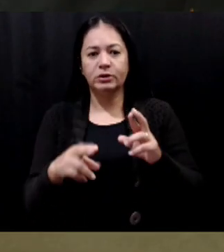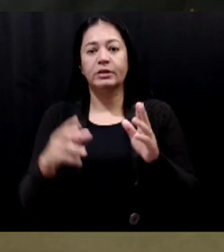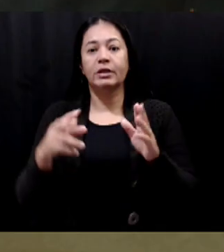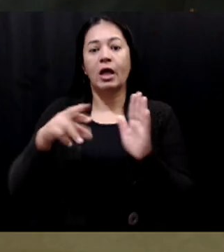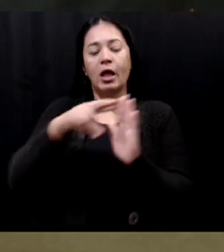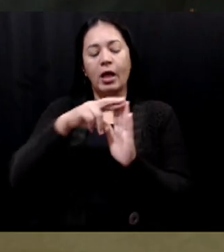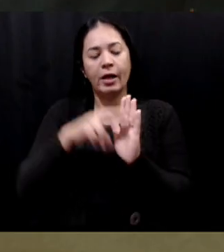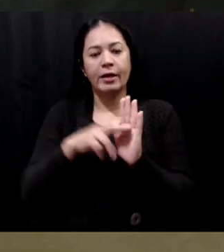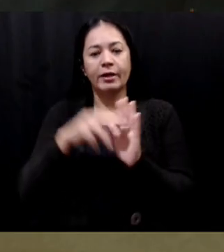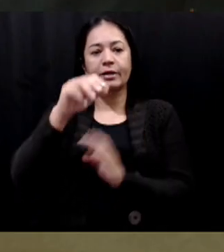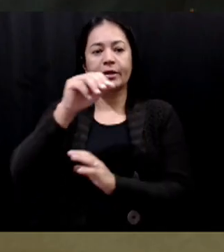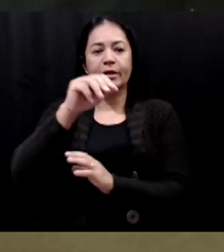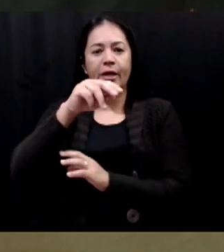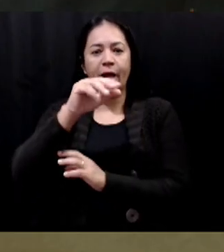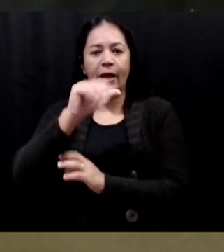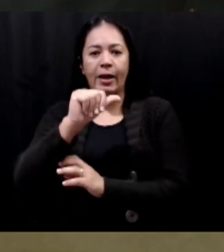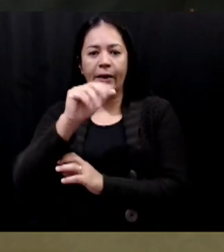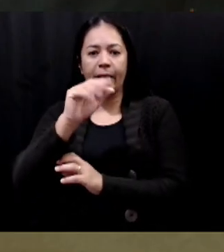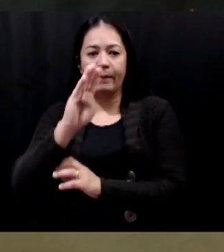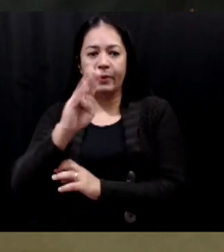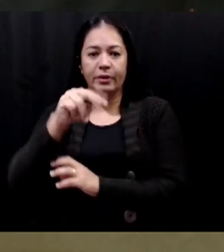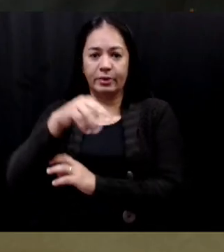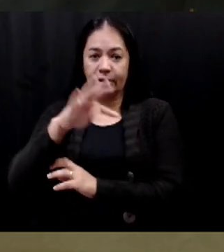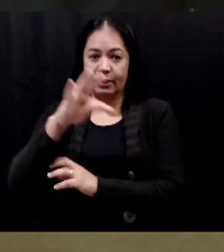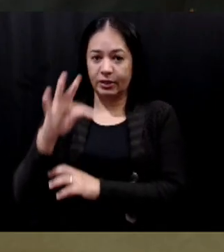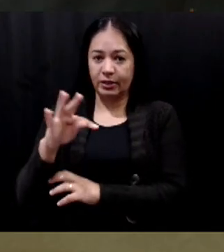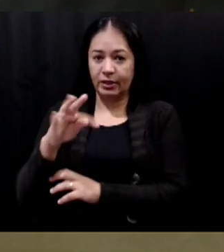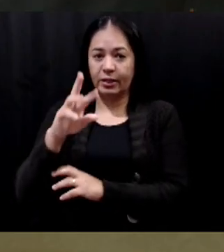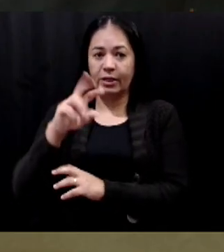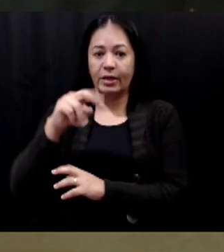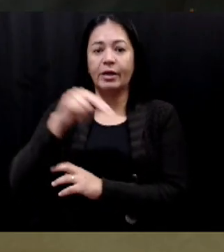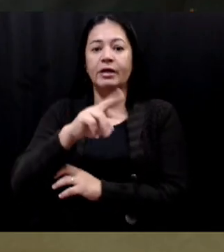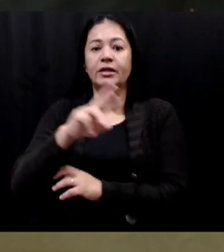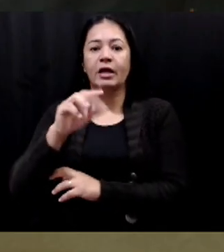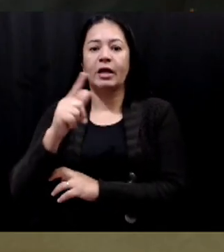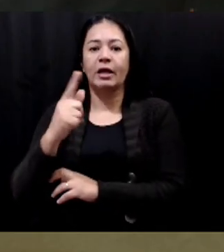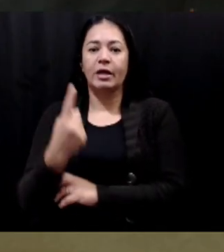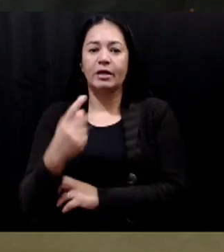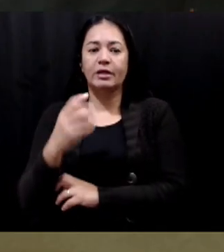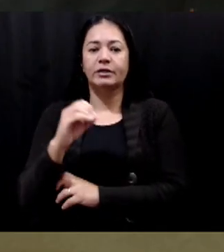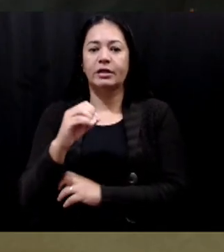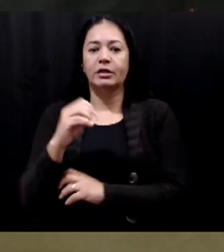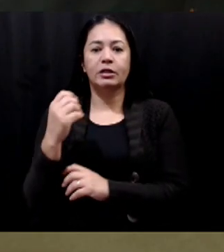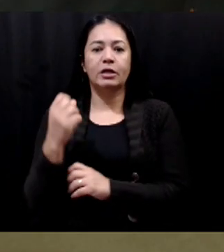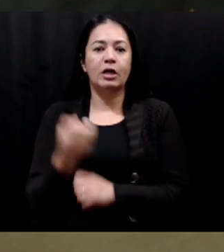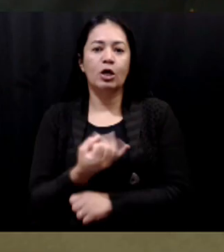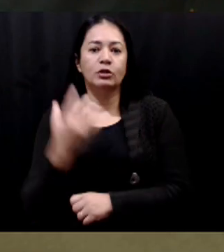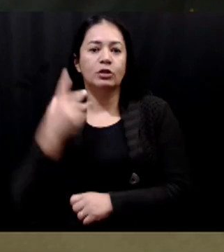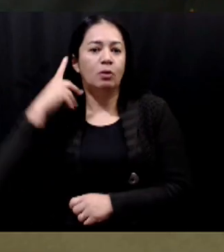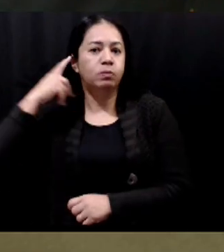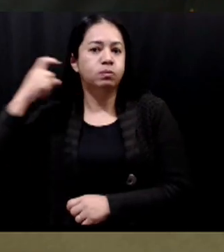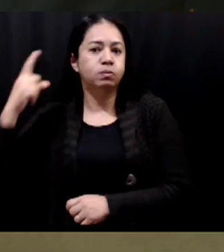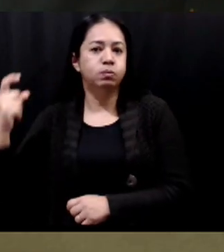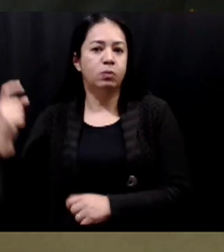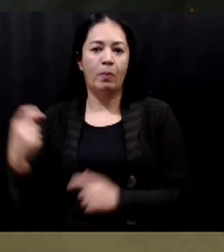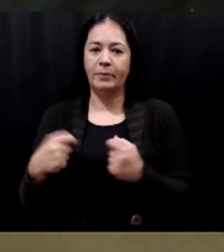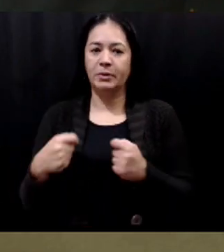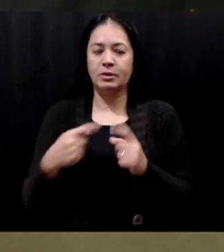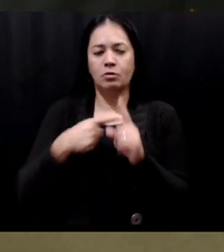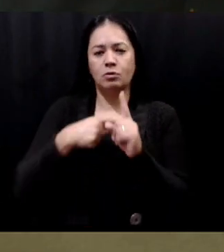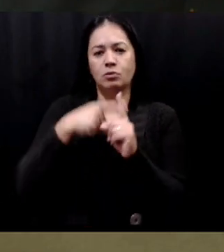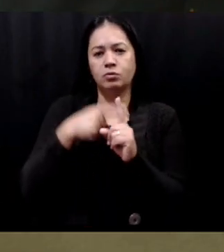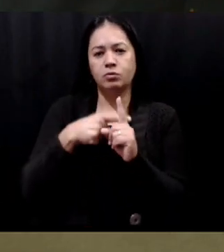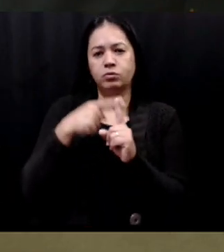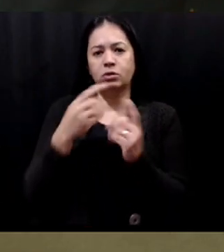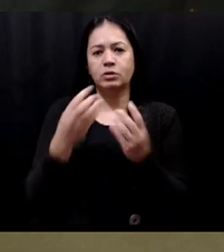ABNT-NR10, atualmente vigente, que determina que os níveis de intensidade sonora devem ser medidos no ponto de recepção,